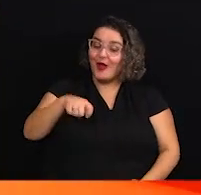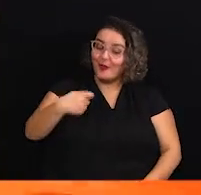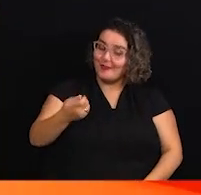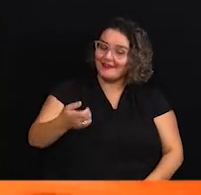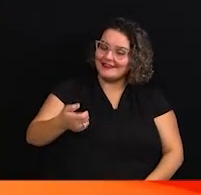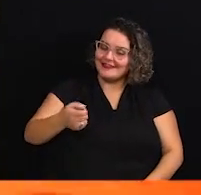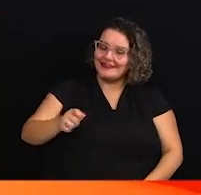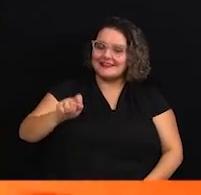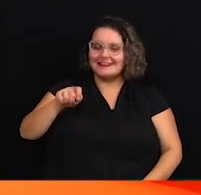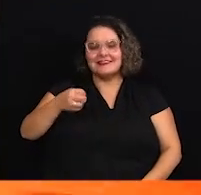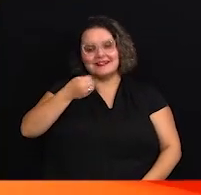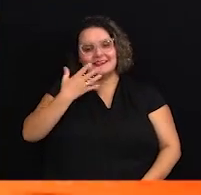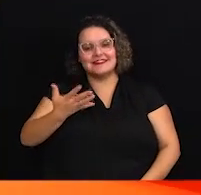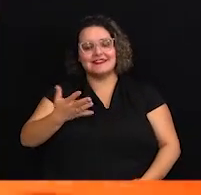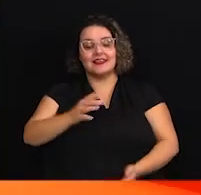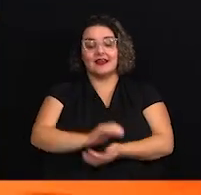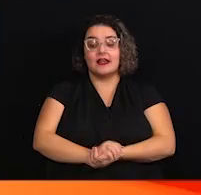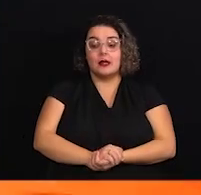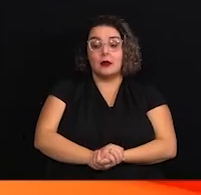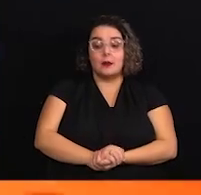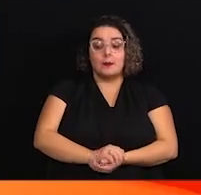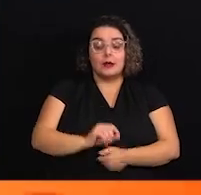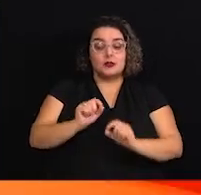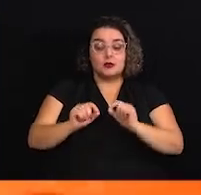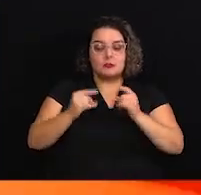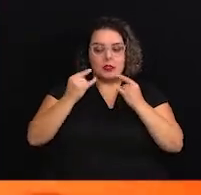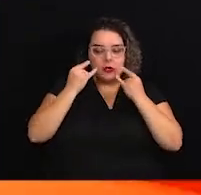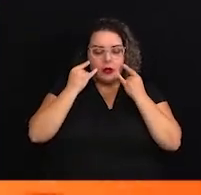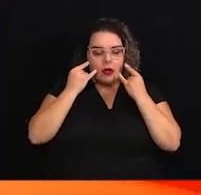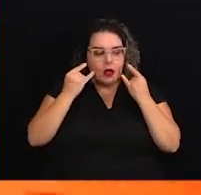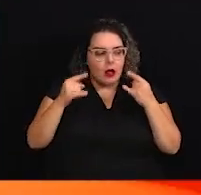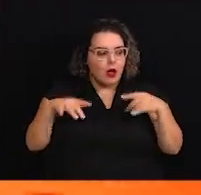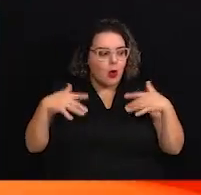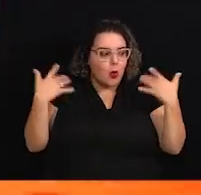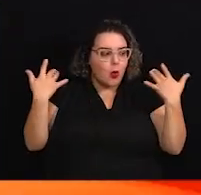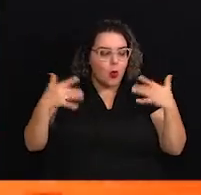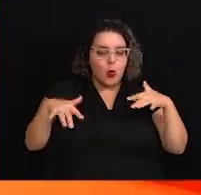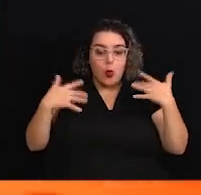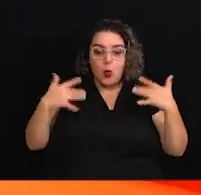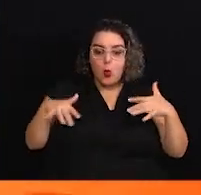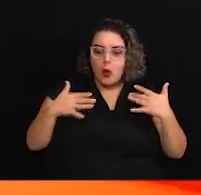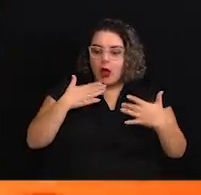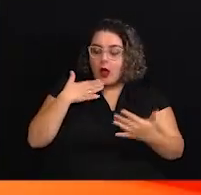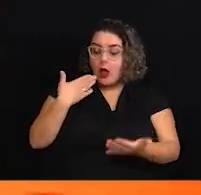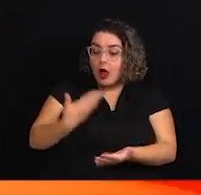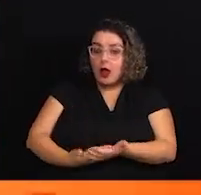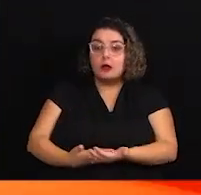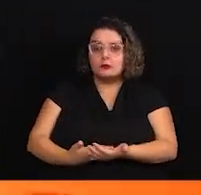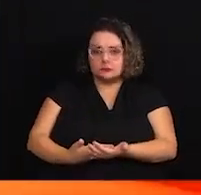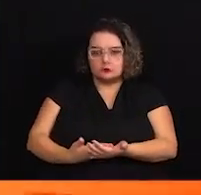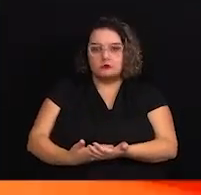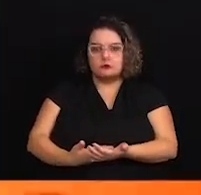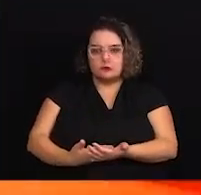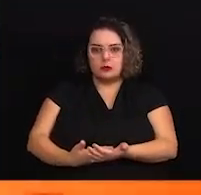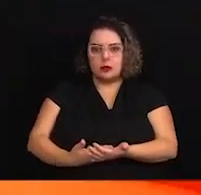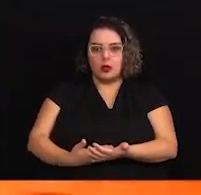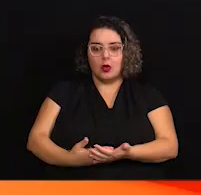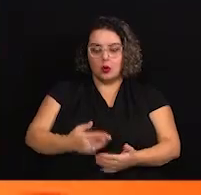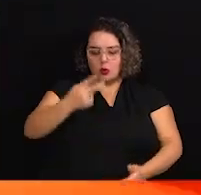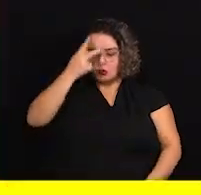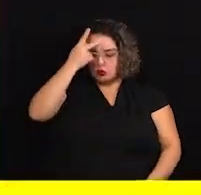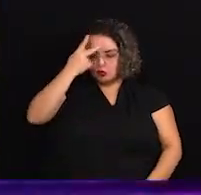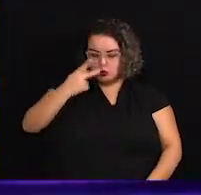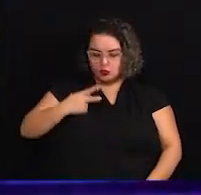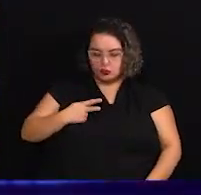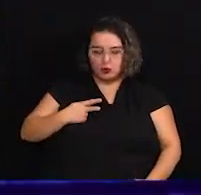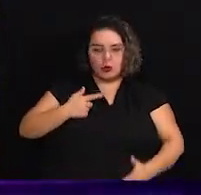Isso já é um bom sinal. Mas o que mais impressiona é exatamente a ligação que a pessoa faz com os